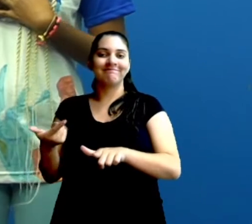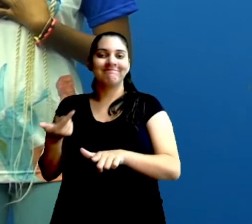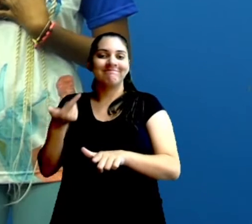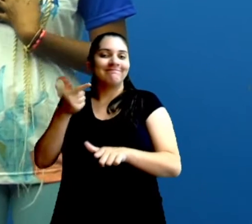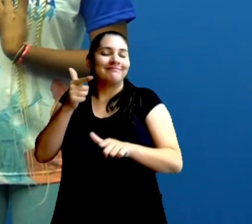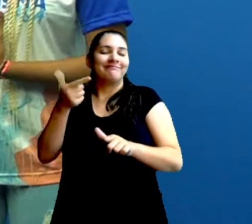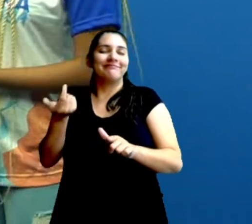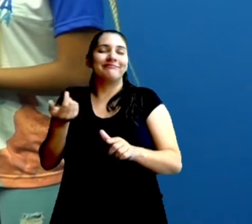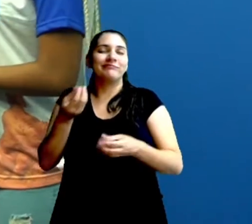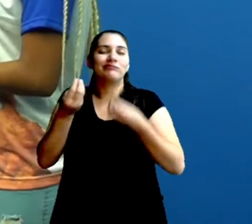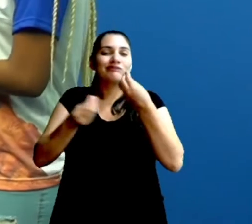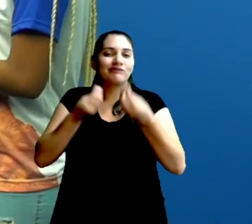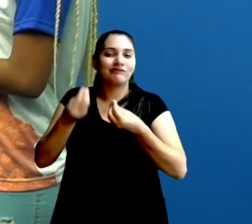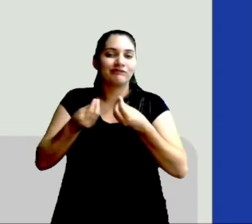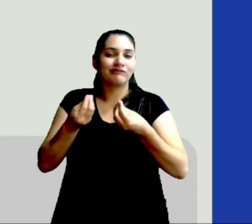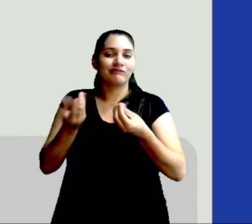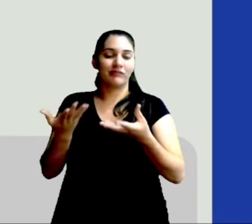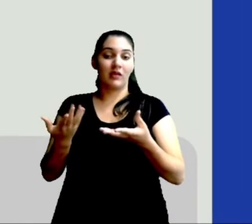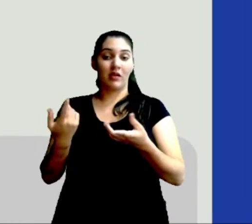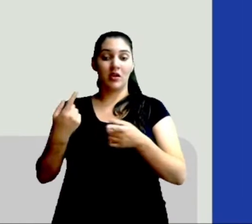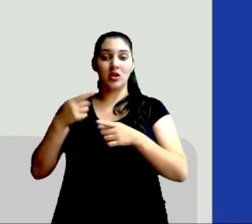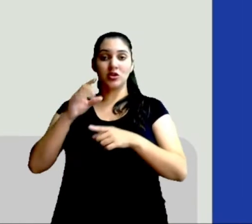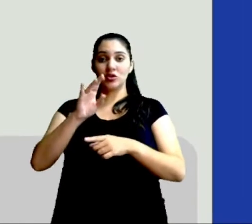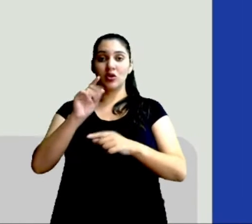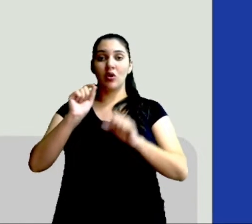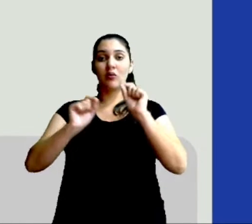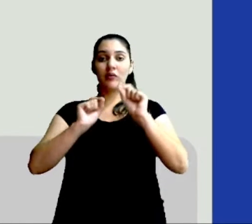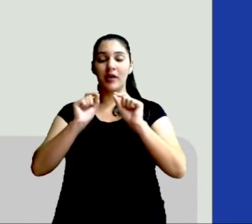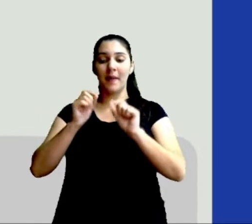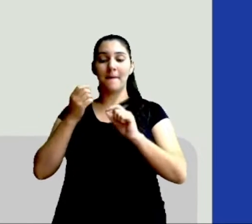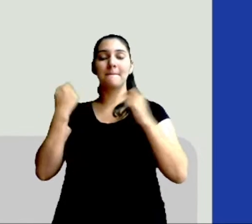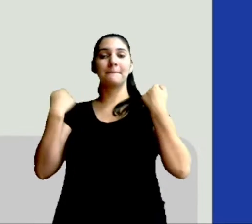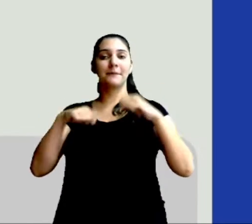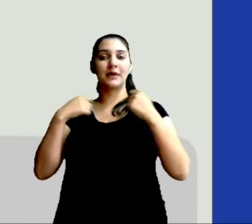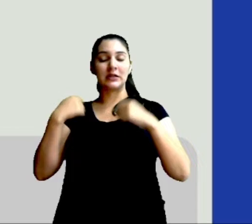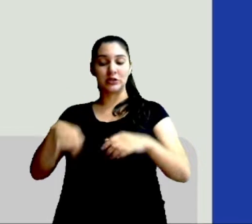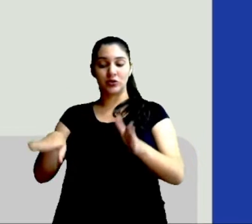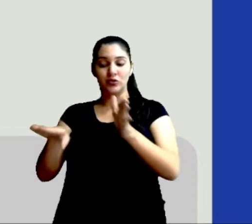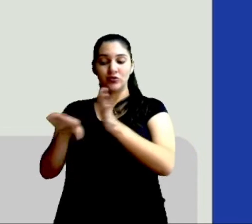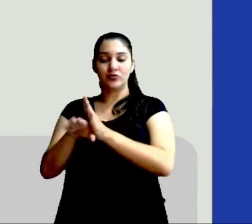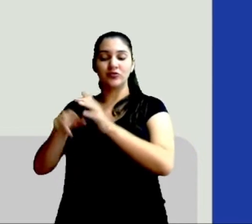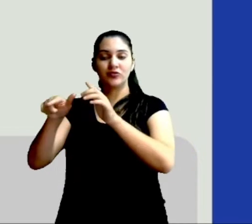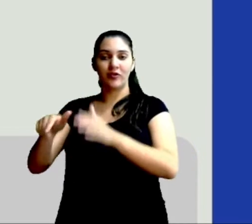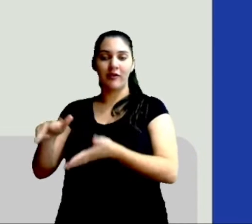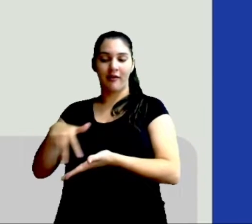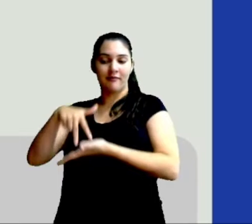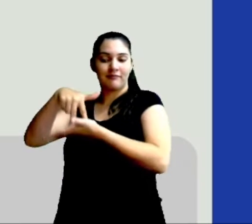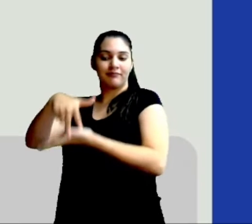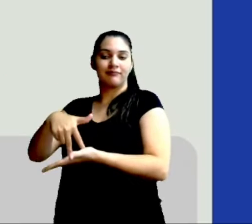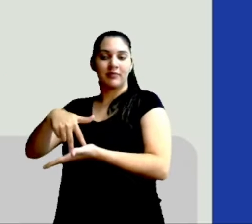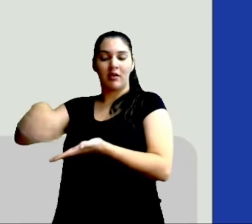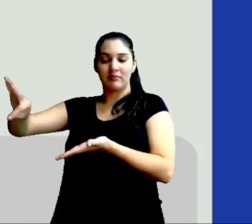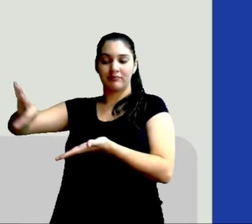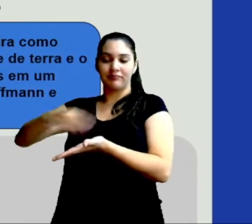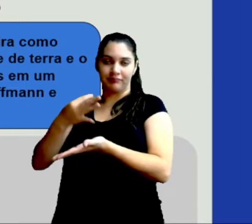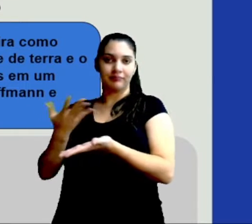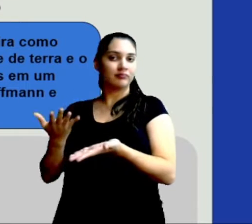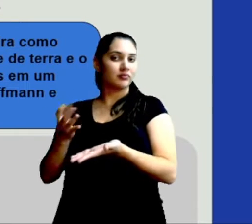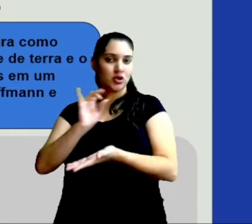para mim, pelo menos. E daí era só preciso chegar lá, tomar posse e